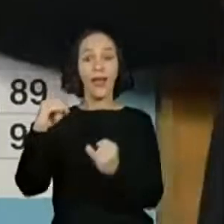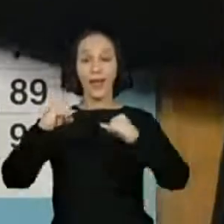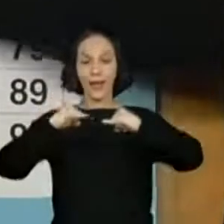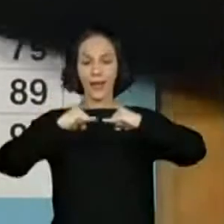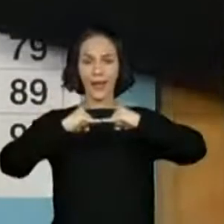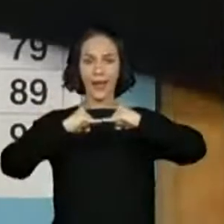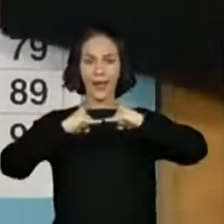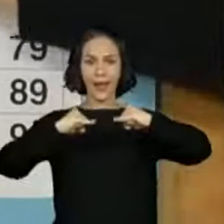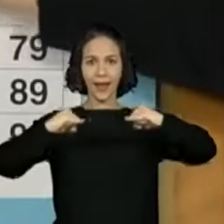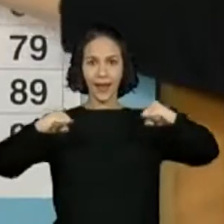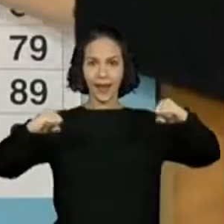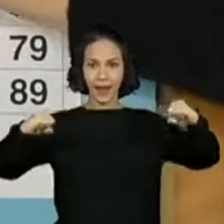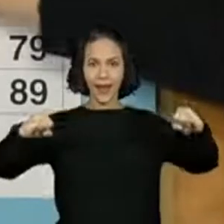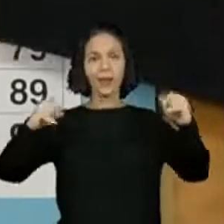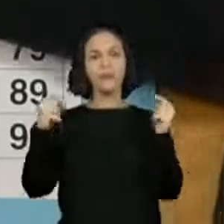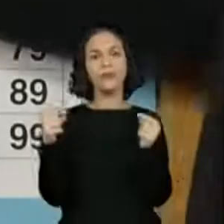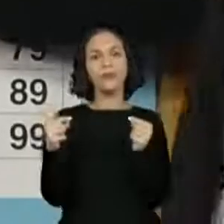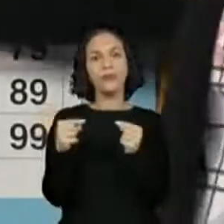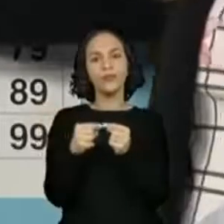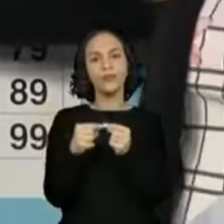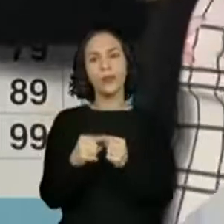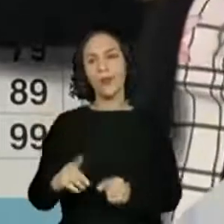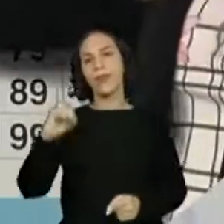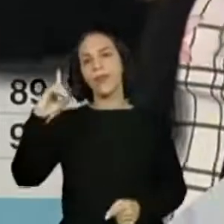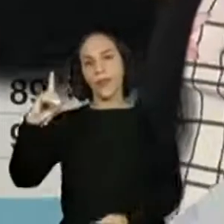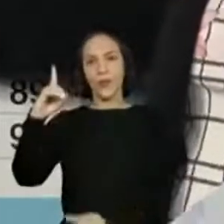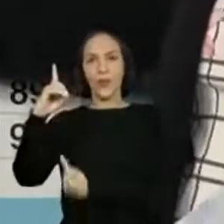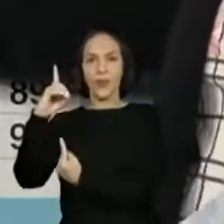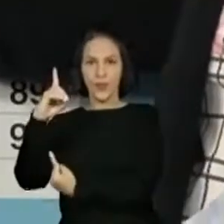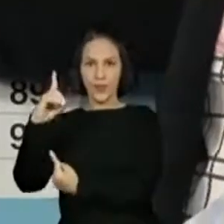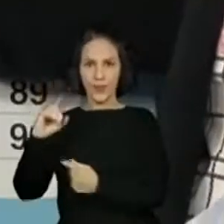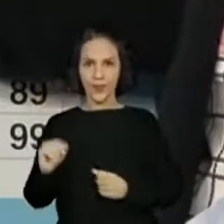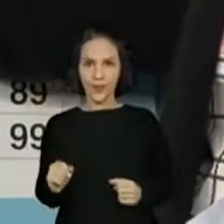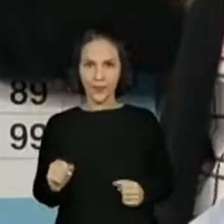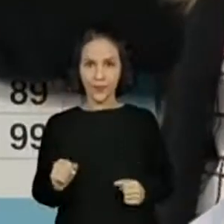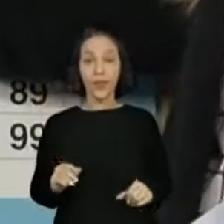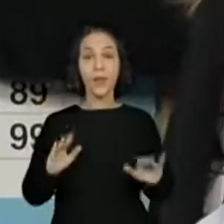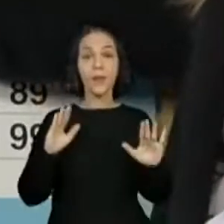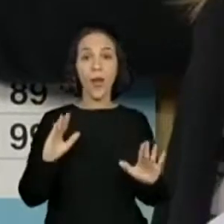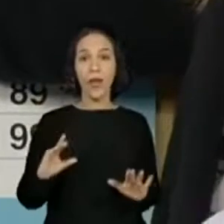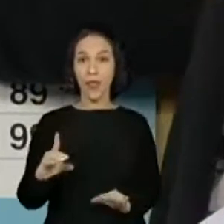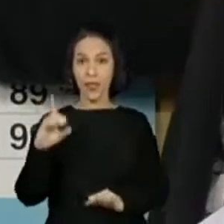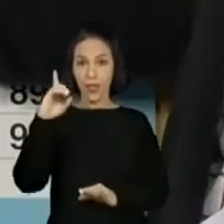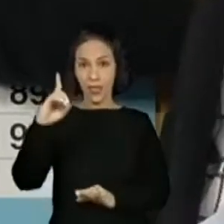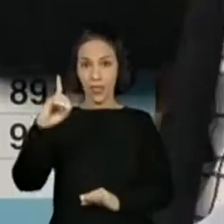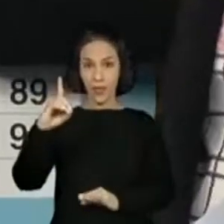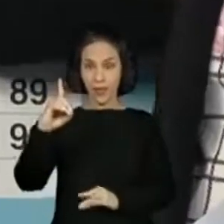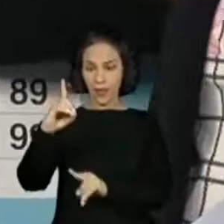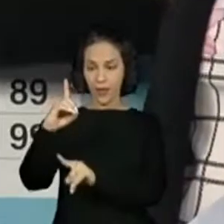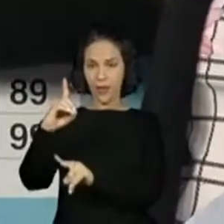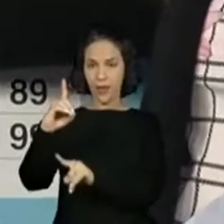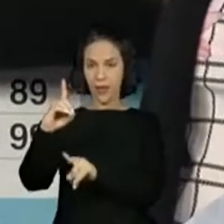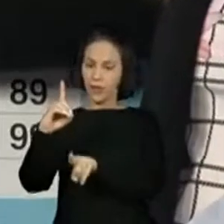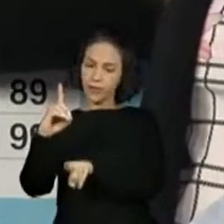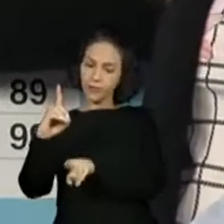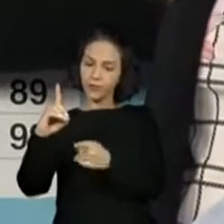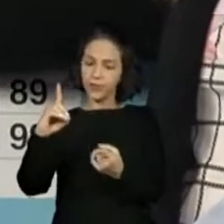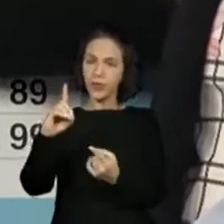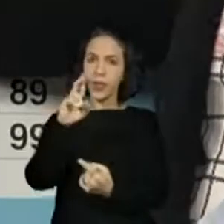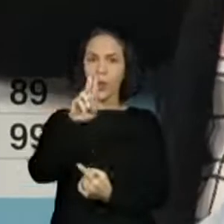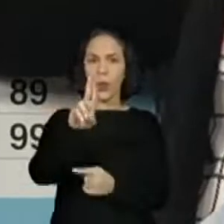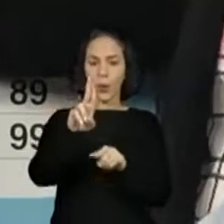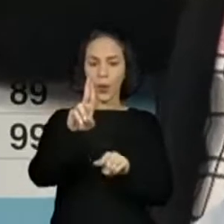linha está na linha da dezena. Mas essa dezena, ela vem sempre acompanhada de uma unidade. Aqui nós temos